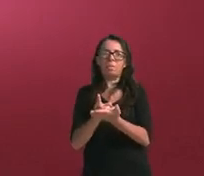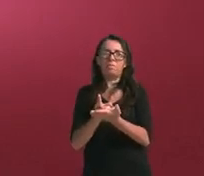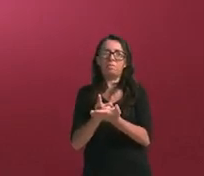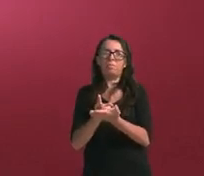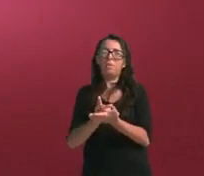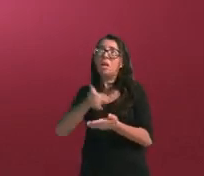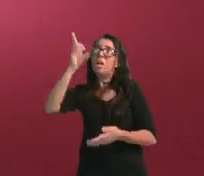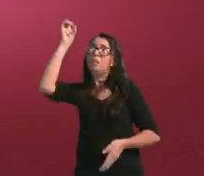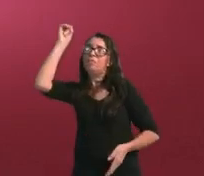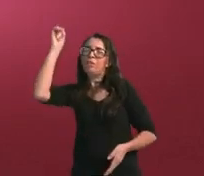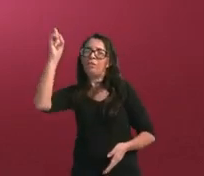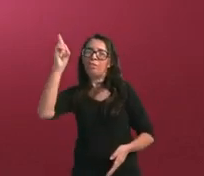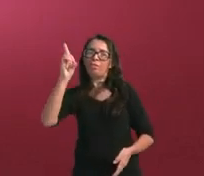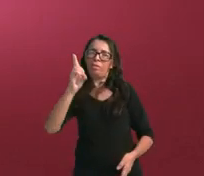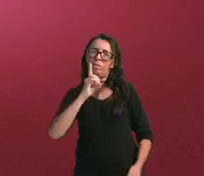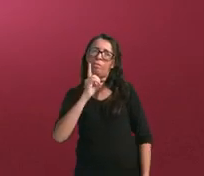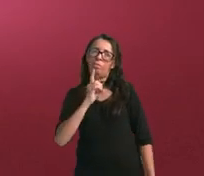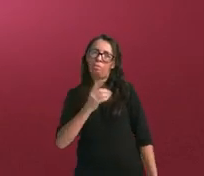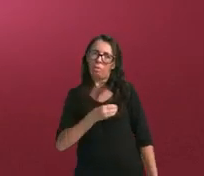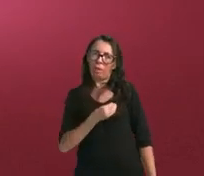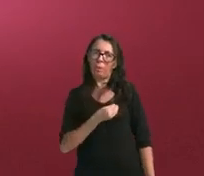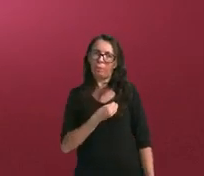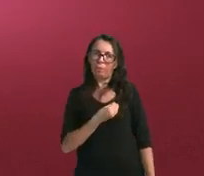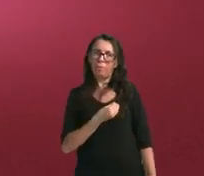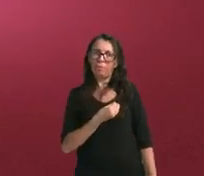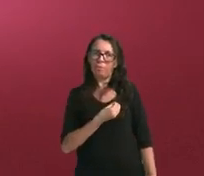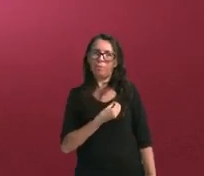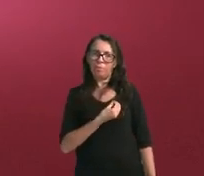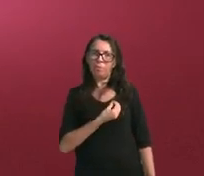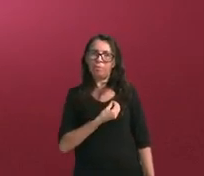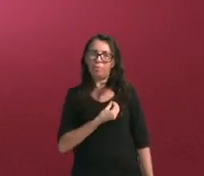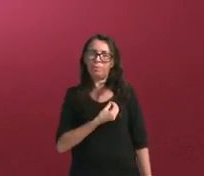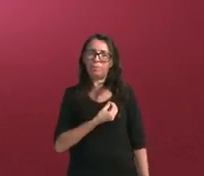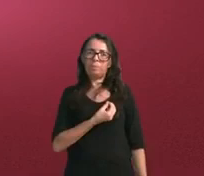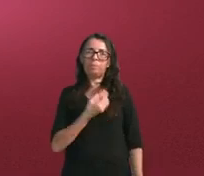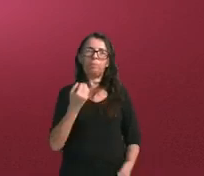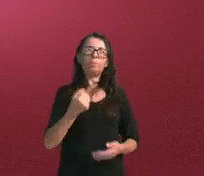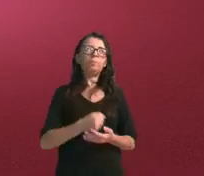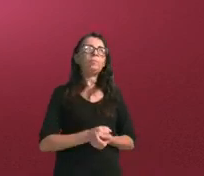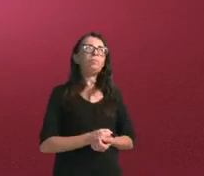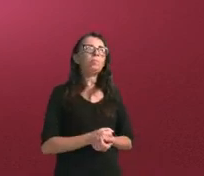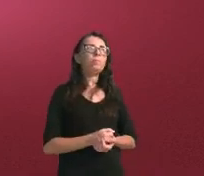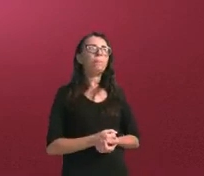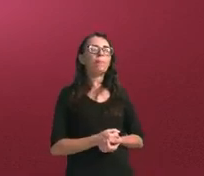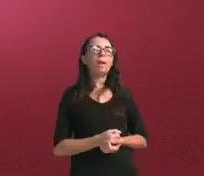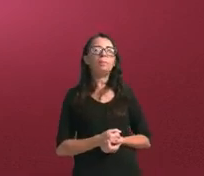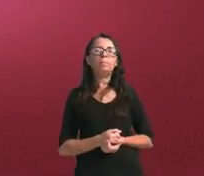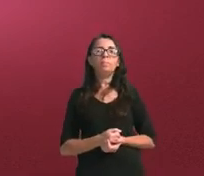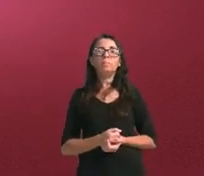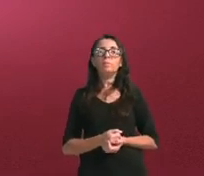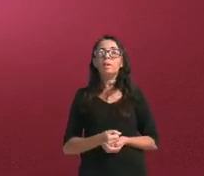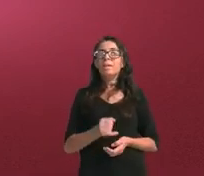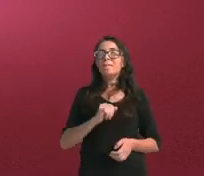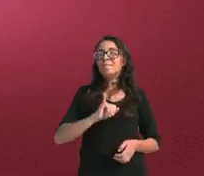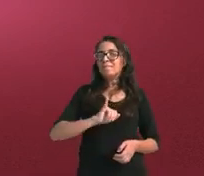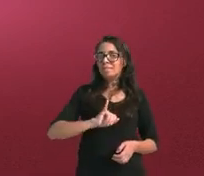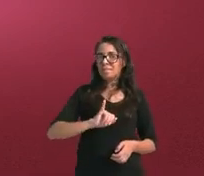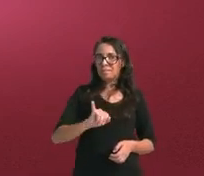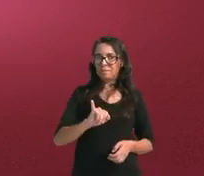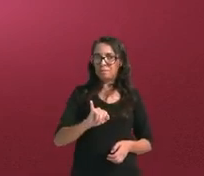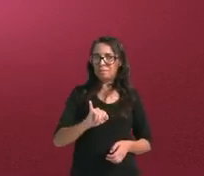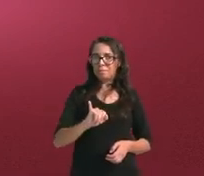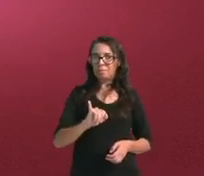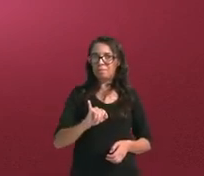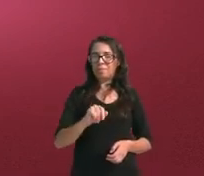Se você quer obedecer a Deus, tem de permitir que Deus faça o que ele prometeu. É Deus